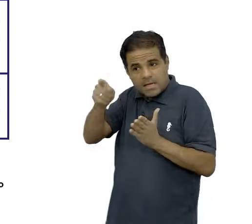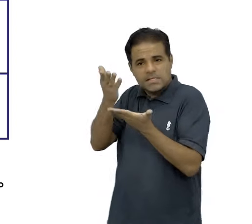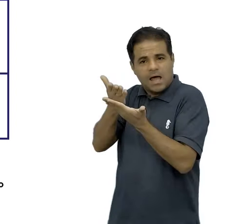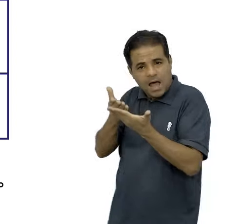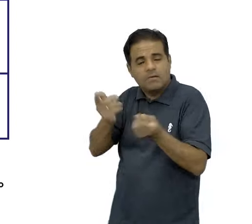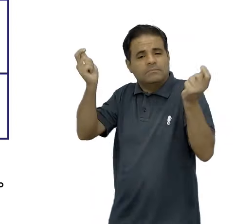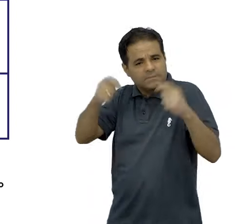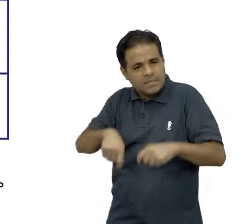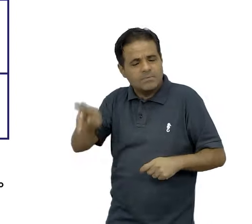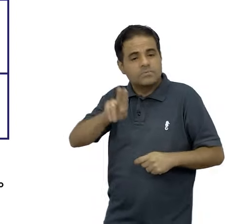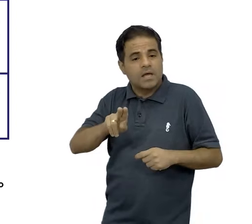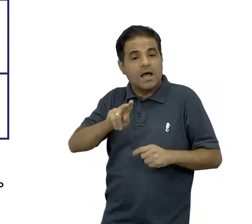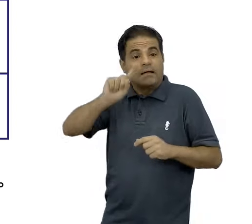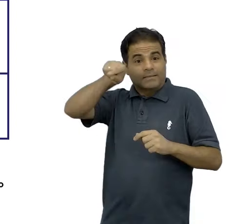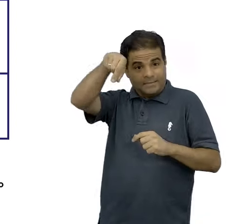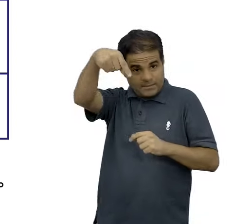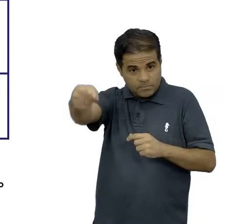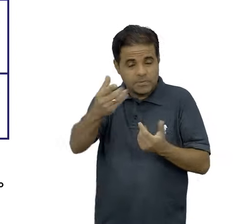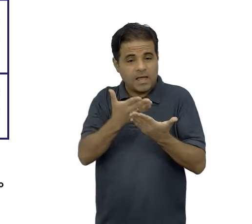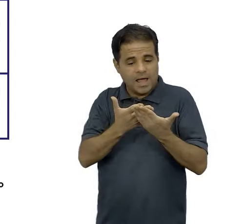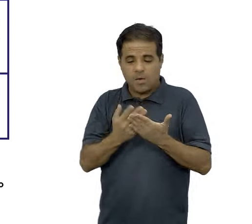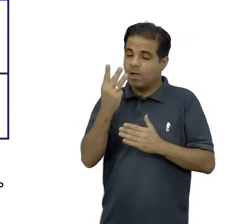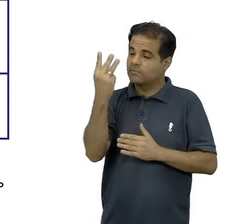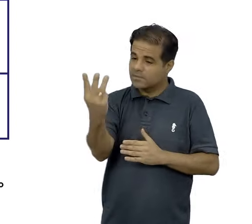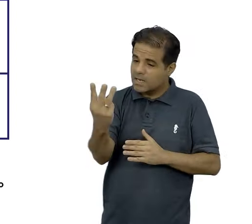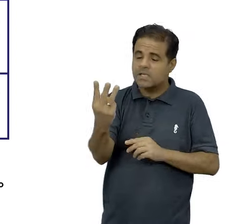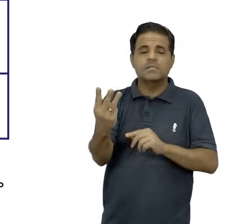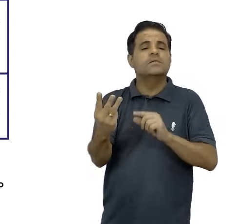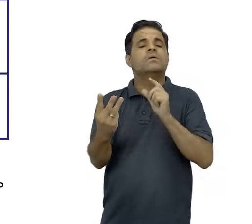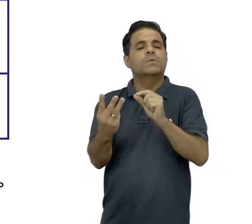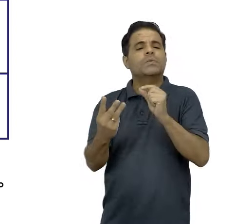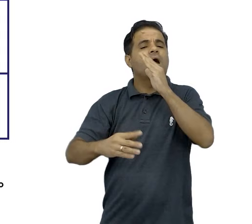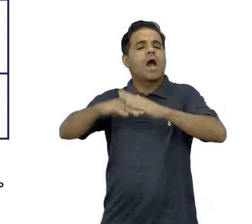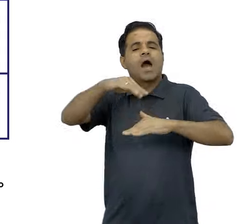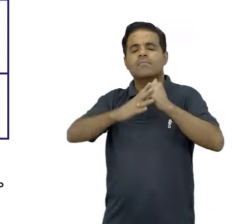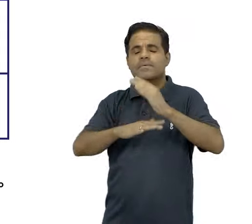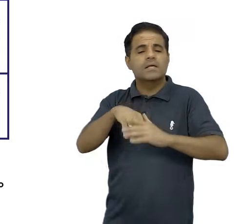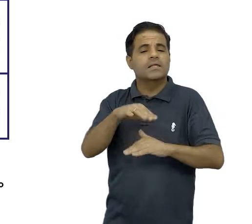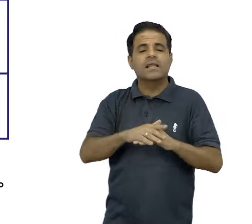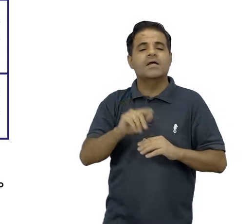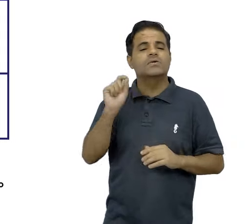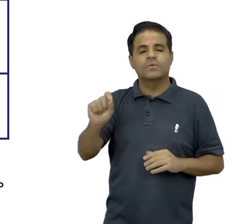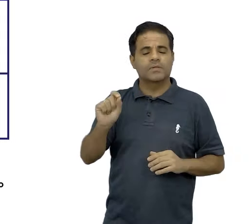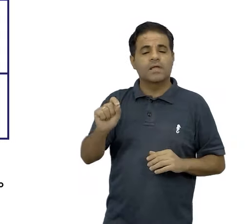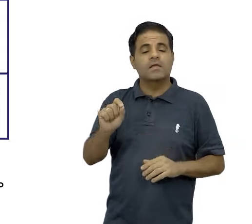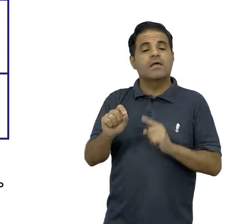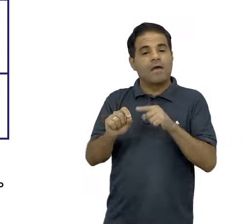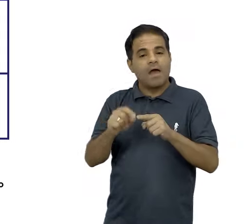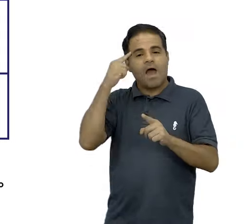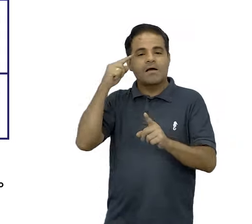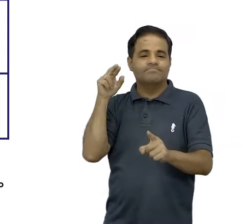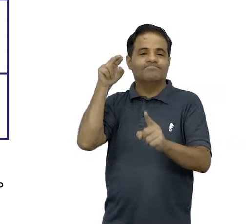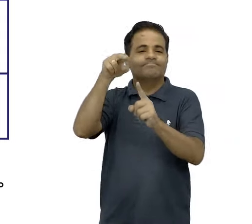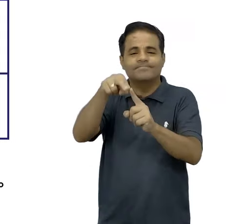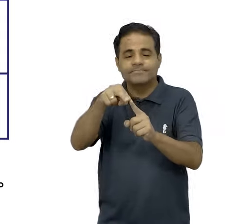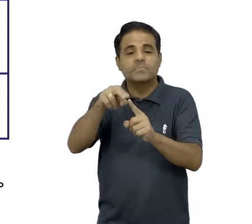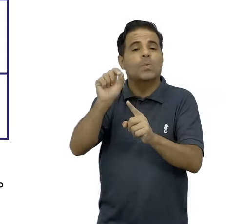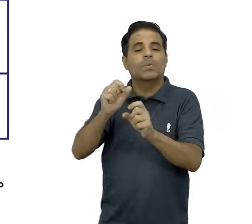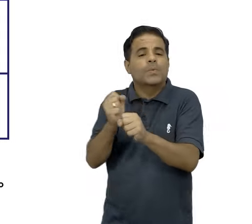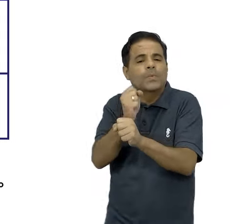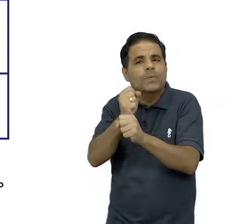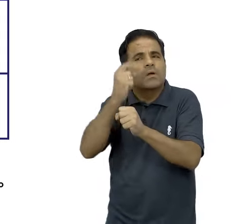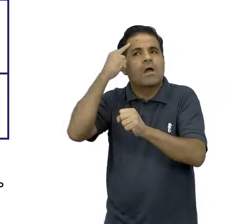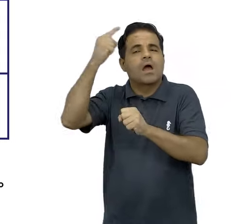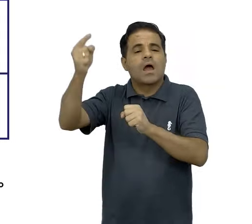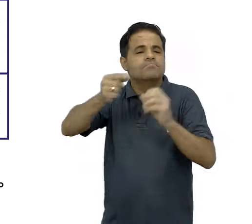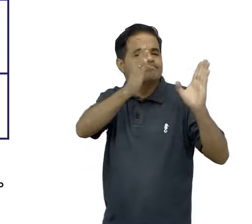aula. Na aula 3, né, a habilidade, ela se refere à